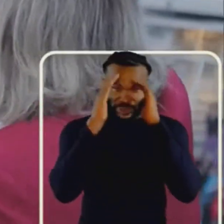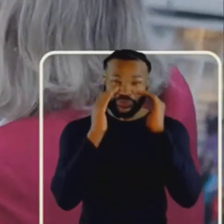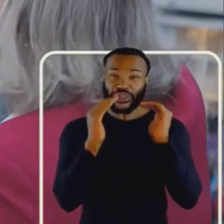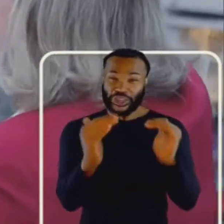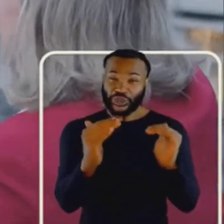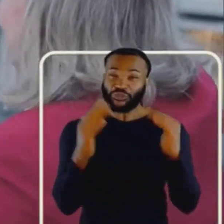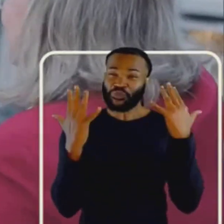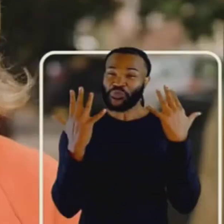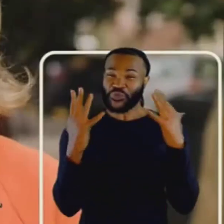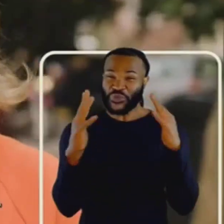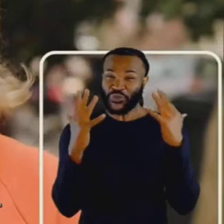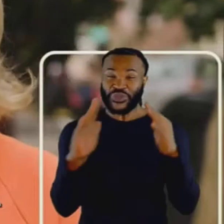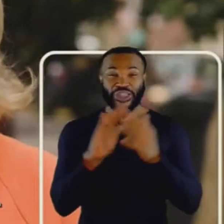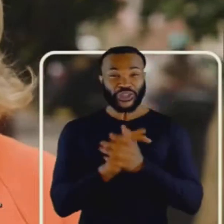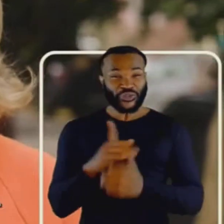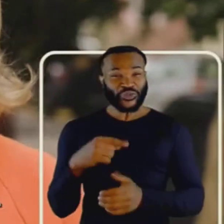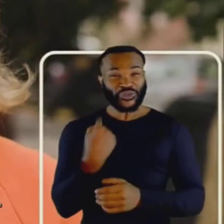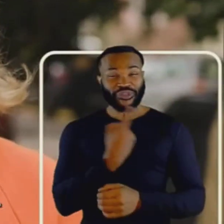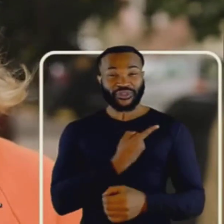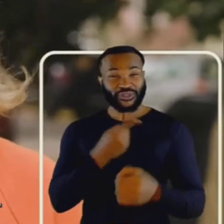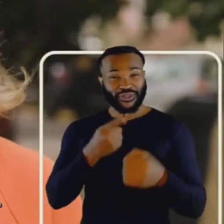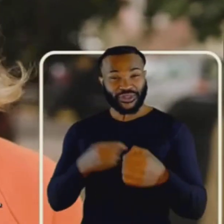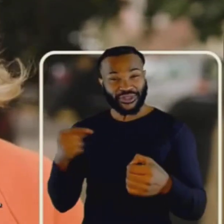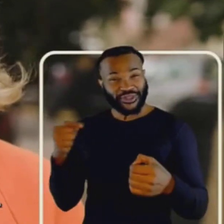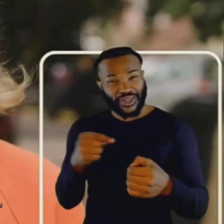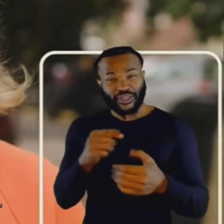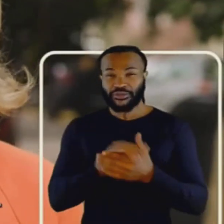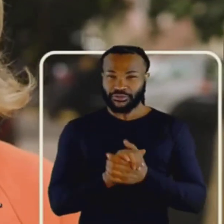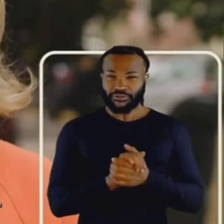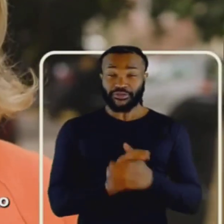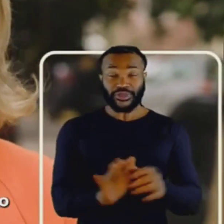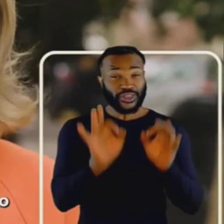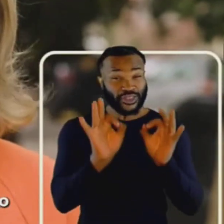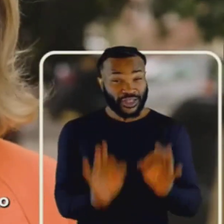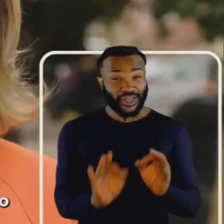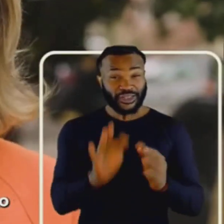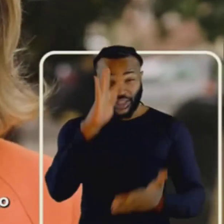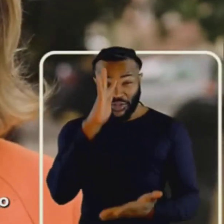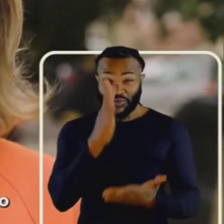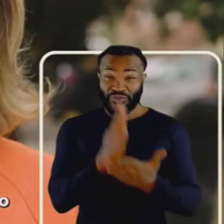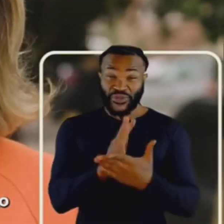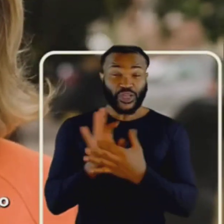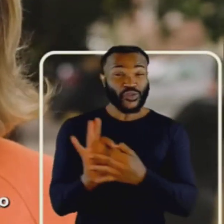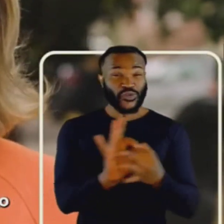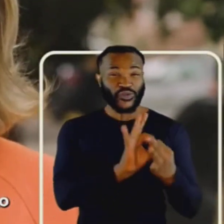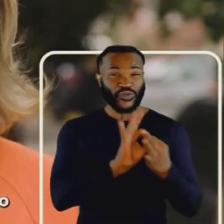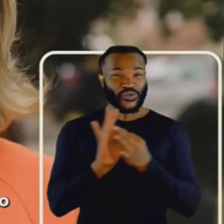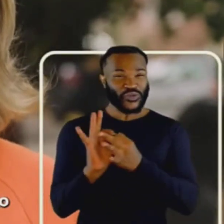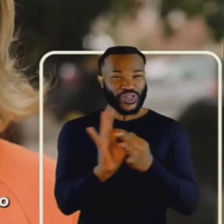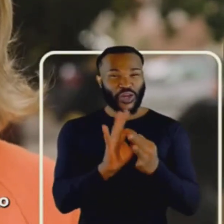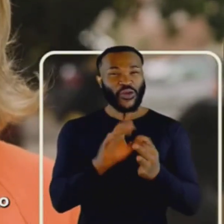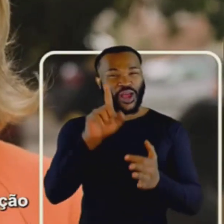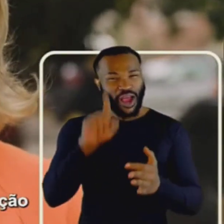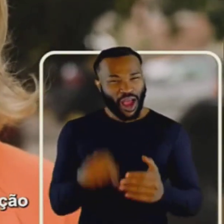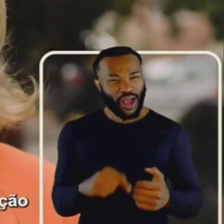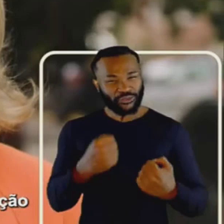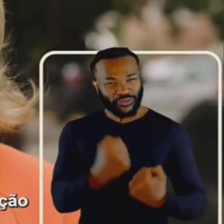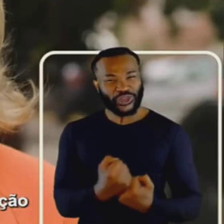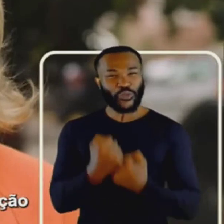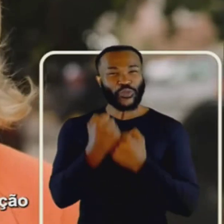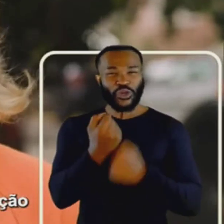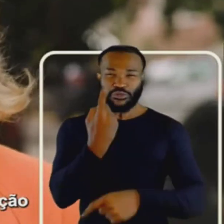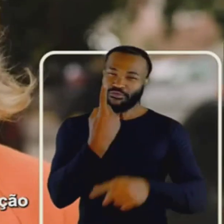com muito respeito, eu parabenizo a nossa cidade. Tenho certeza que a fé e a união serão